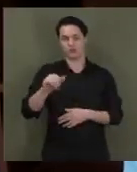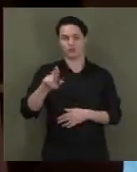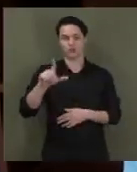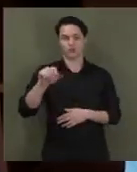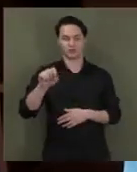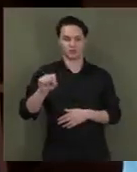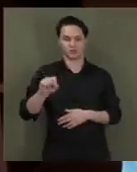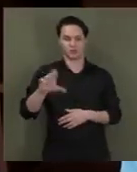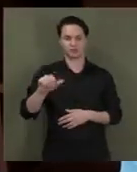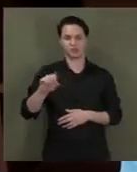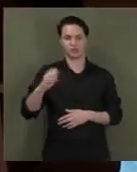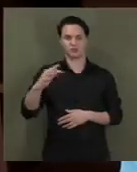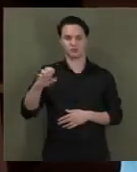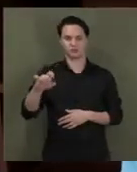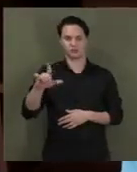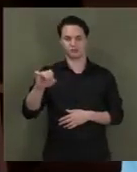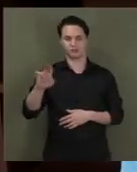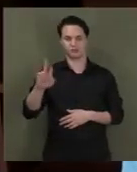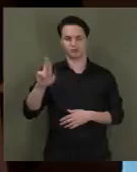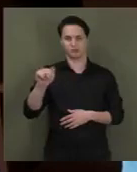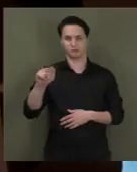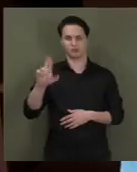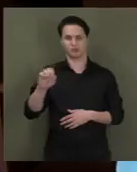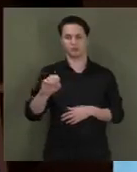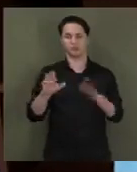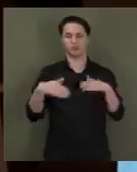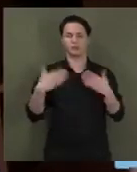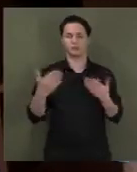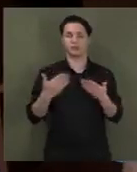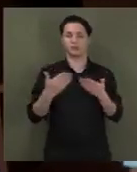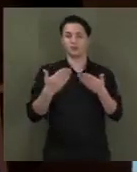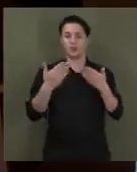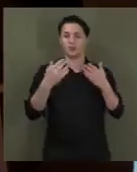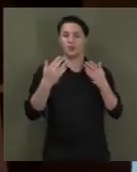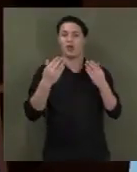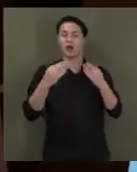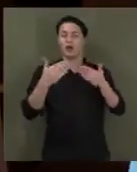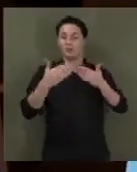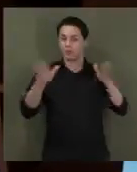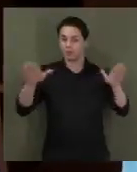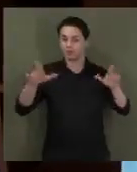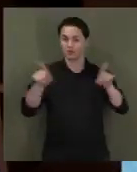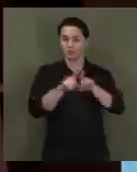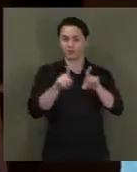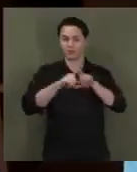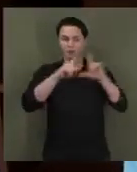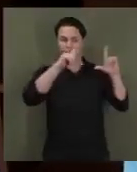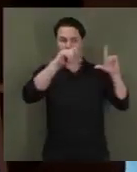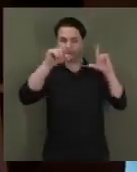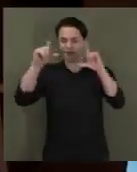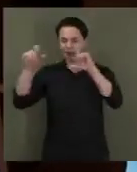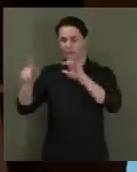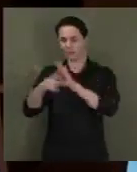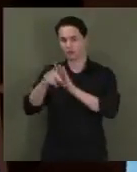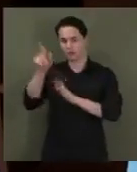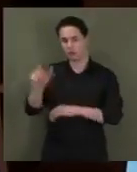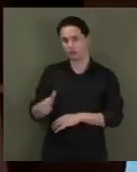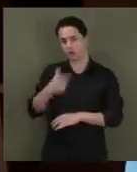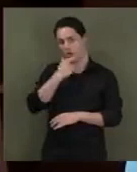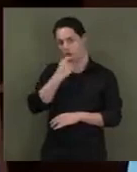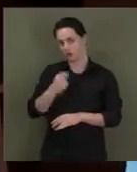Branco. Foi inaugurada uma exposição de fotos do também saudoso